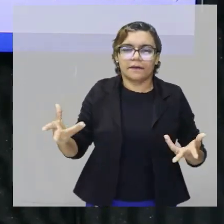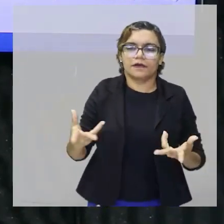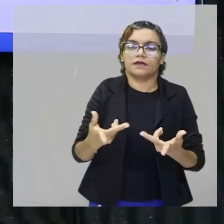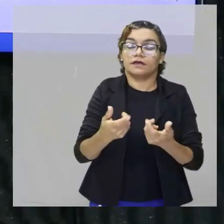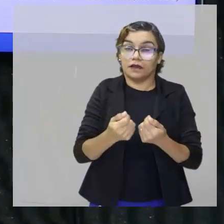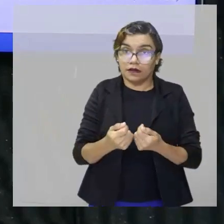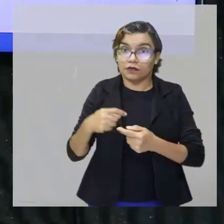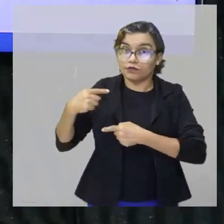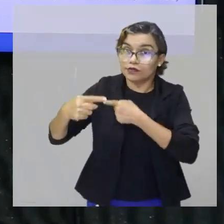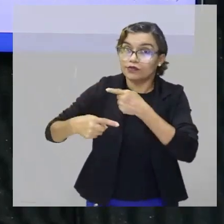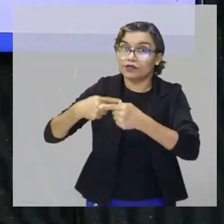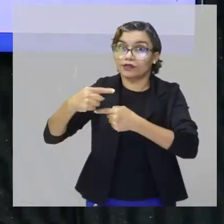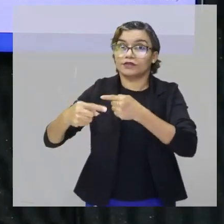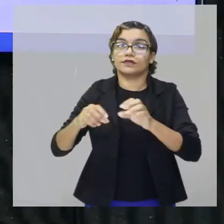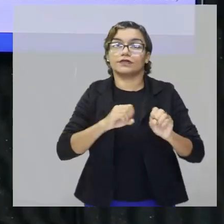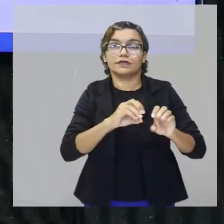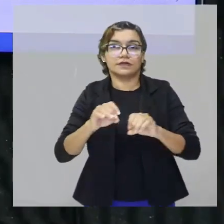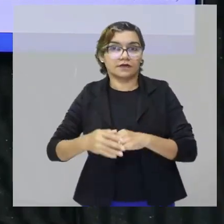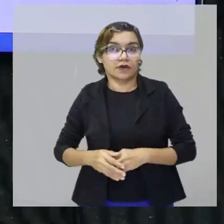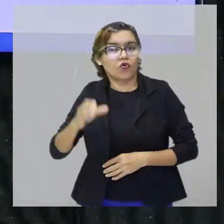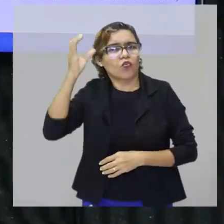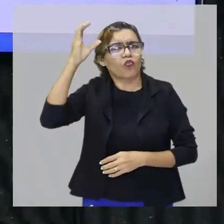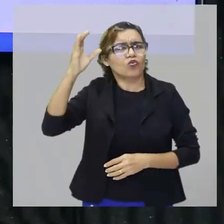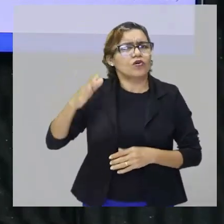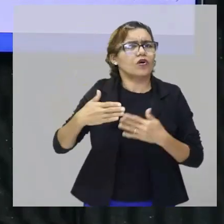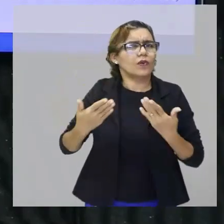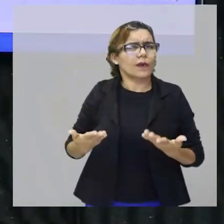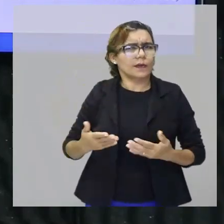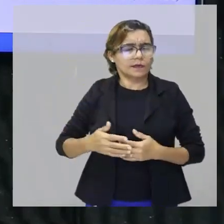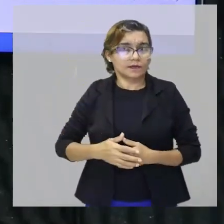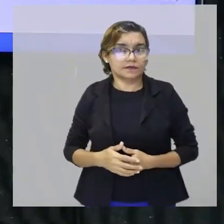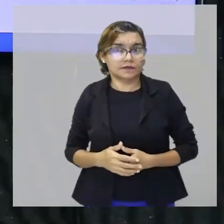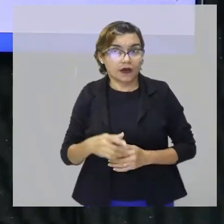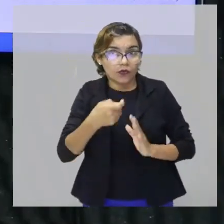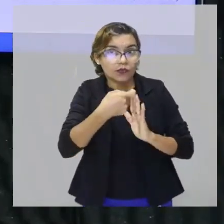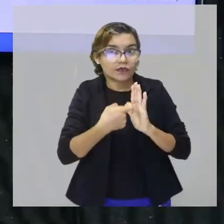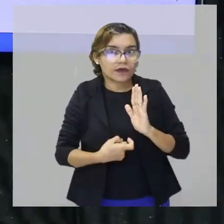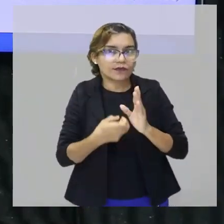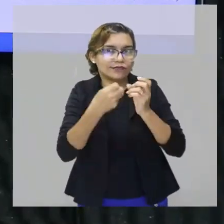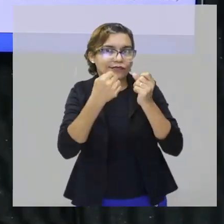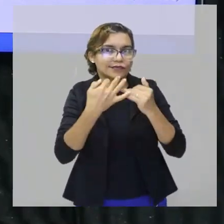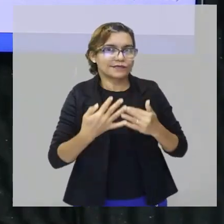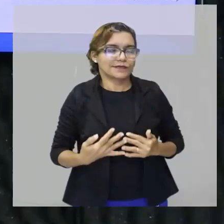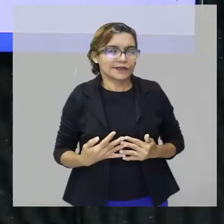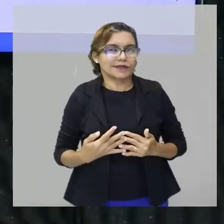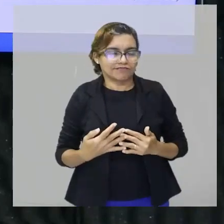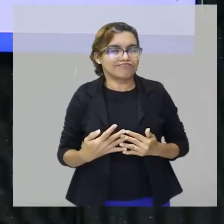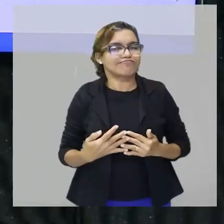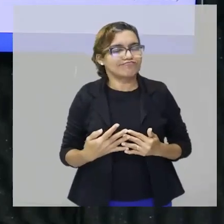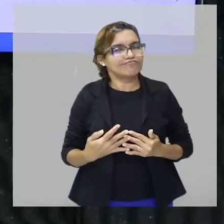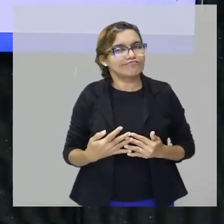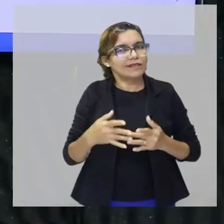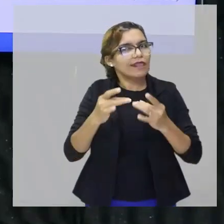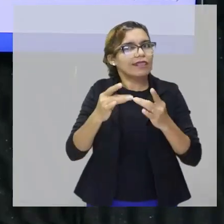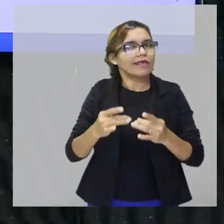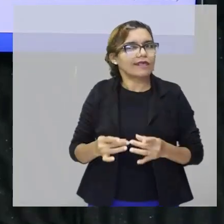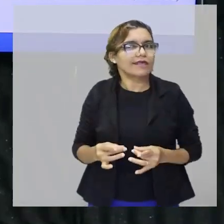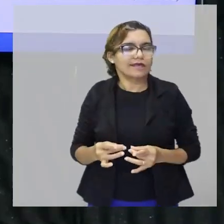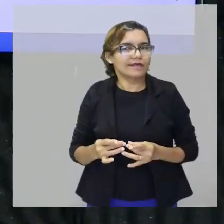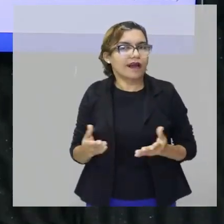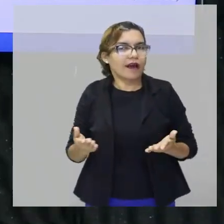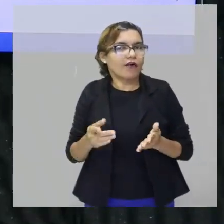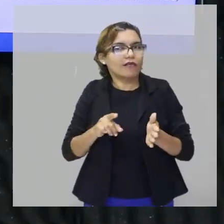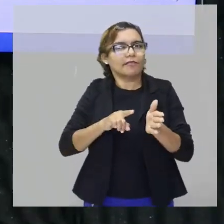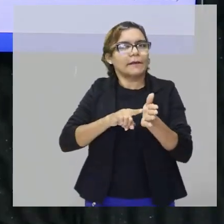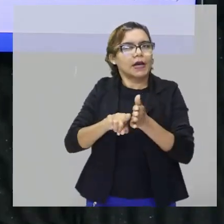seguintes. O que é essa cultura se não isso? Né? Então, é um texto que fala aí e ele vai fazer agora o nosso